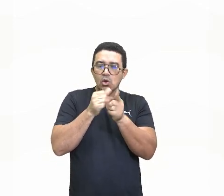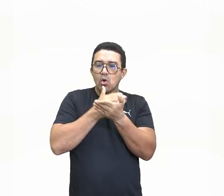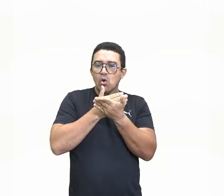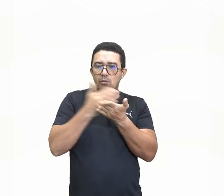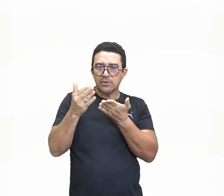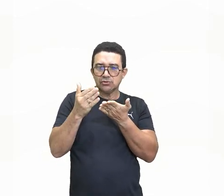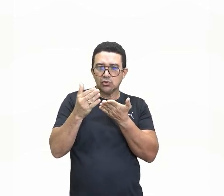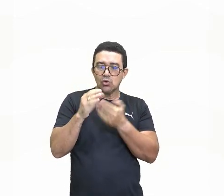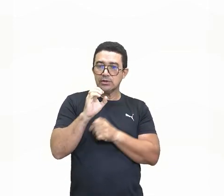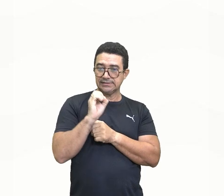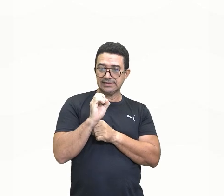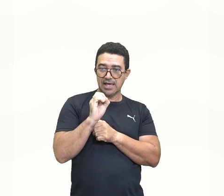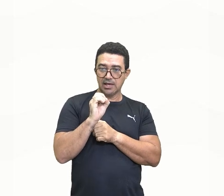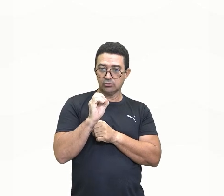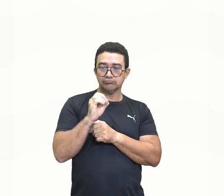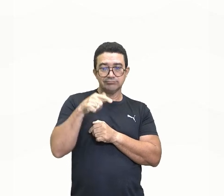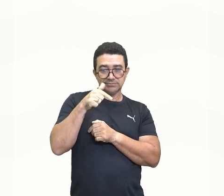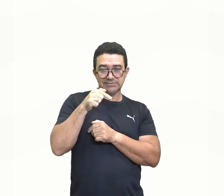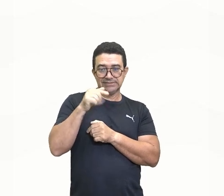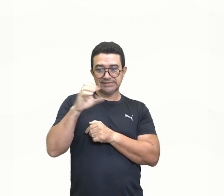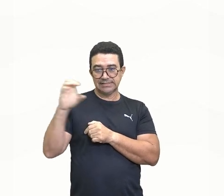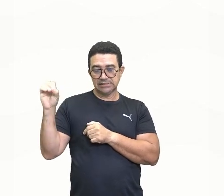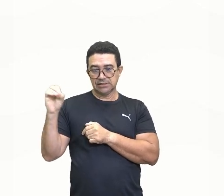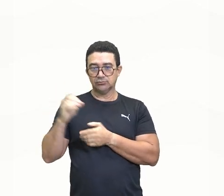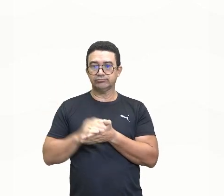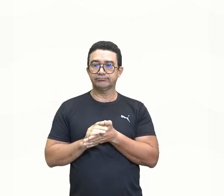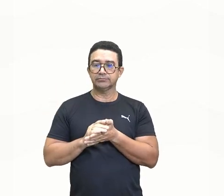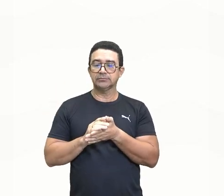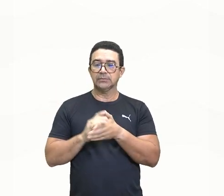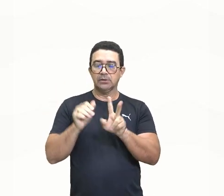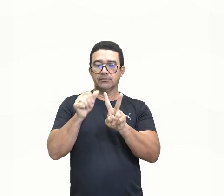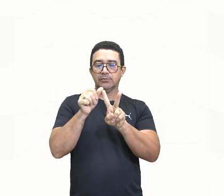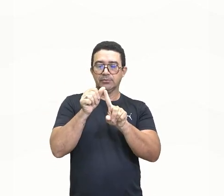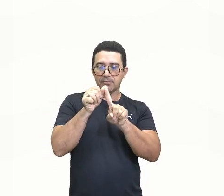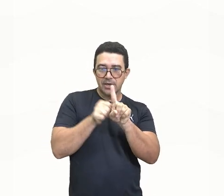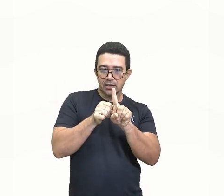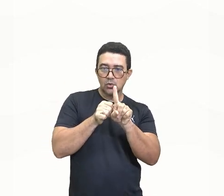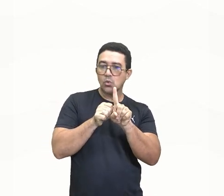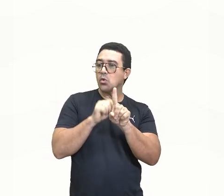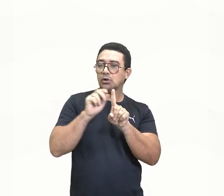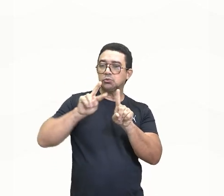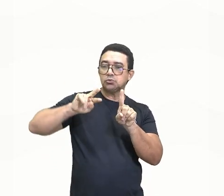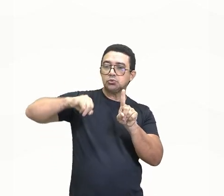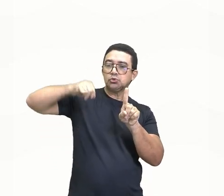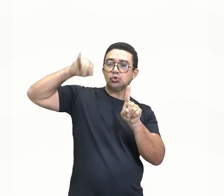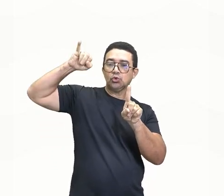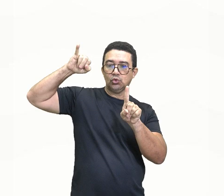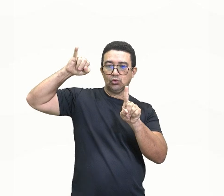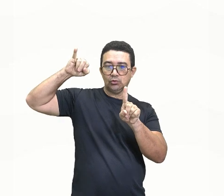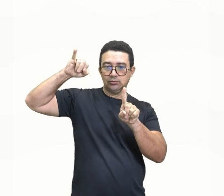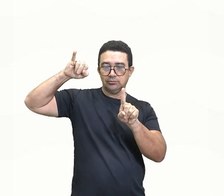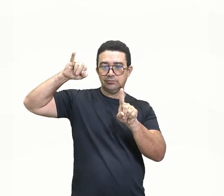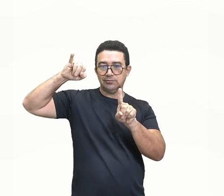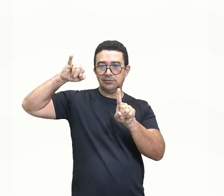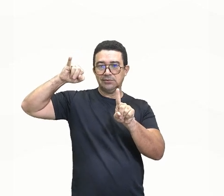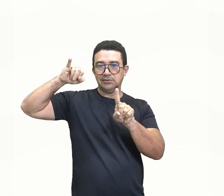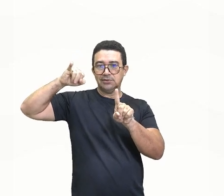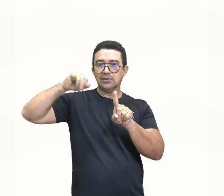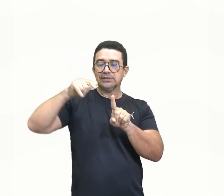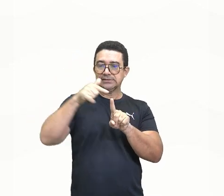inicial aqui no zero era quanto? 700. No primeiro mês, isso passou a valer quanto? Passou a